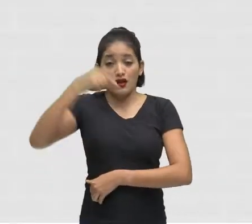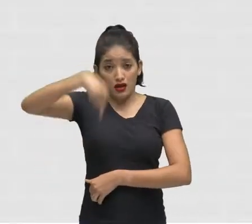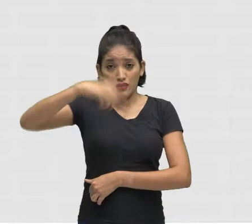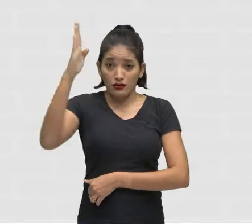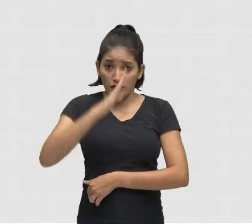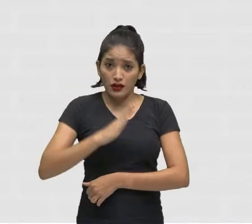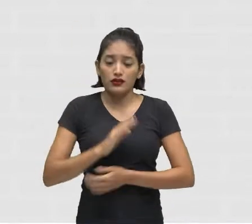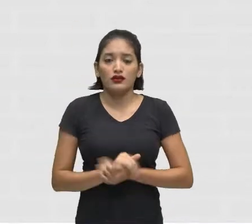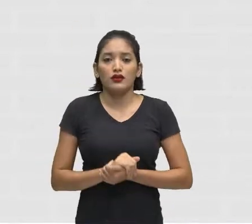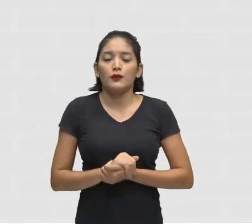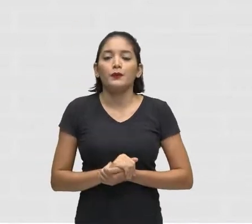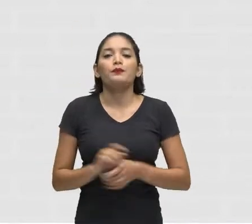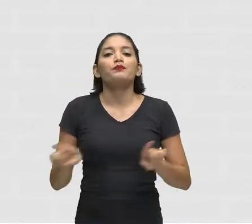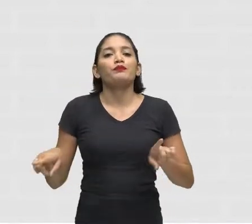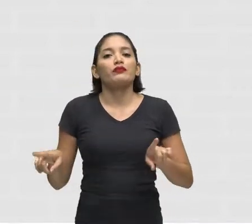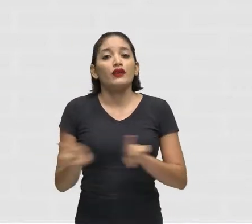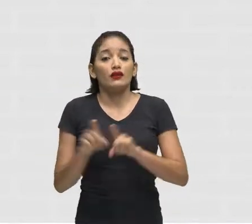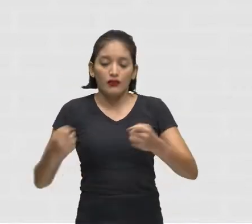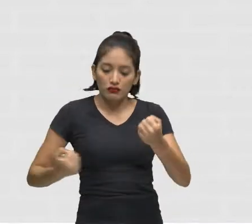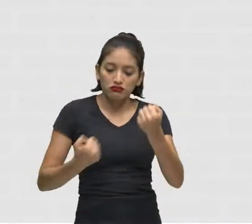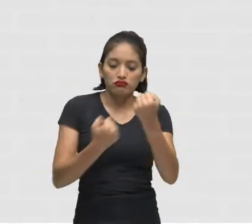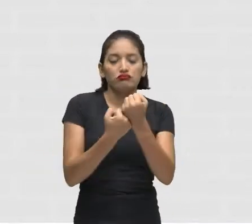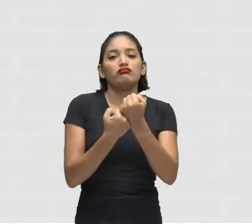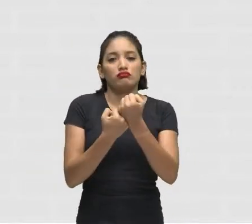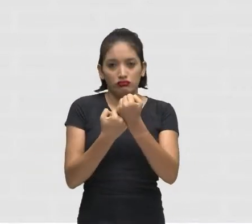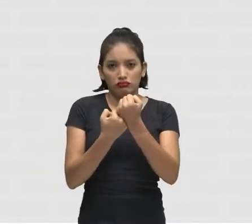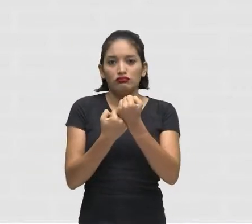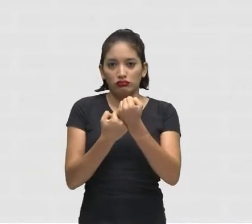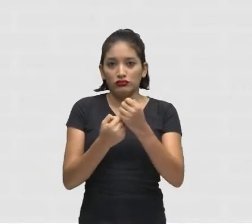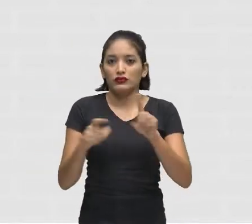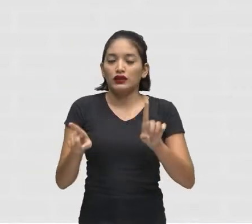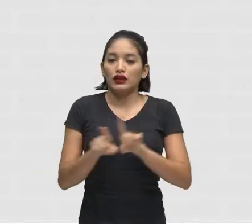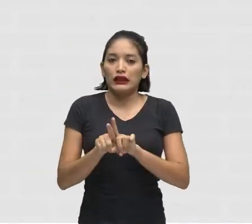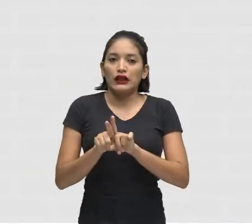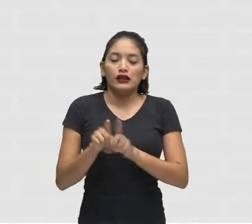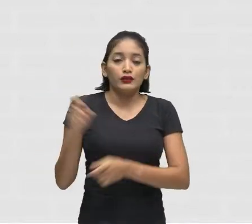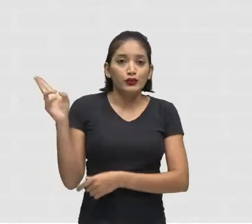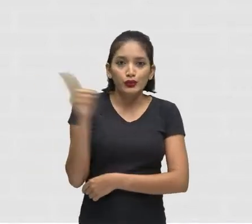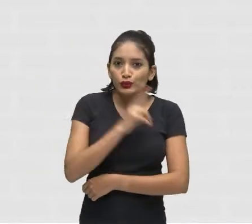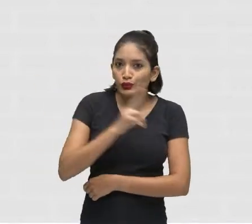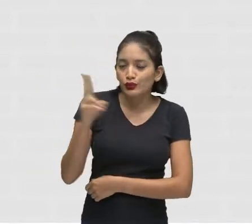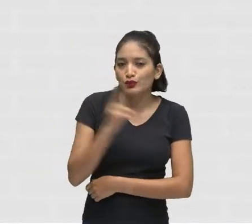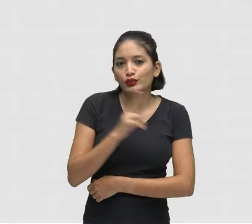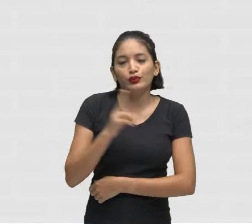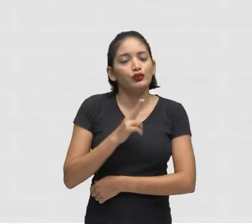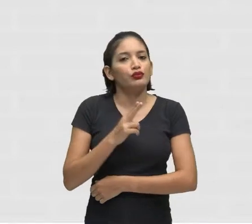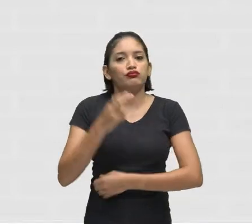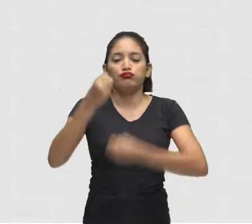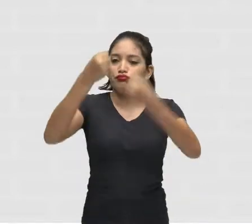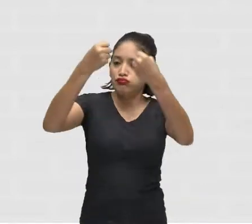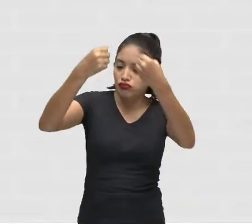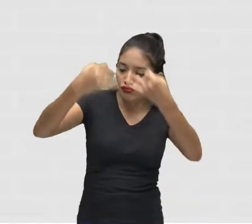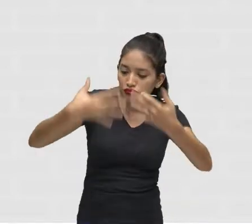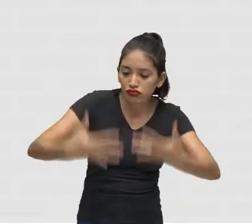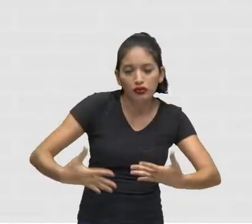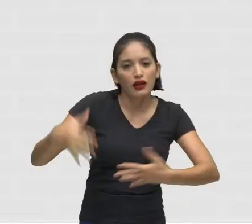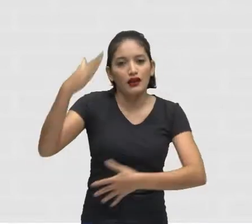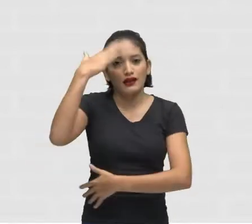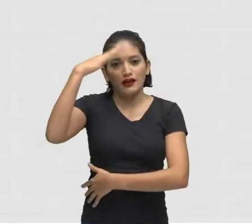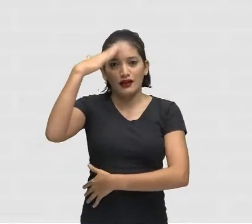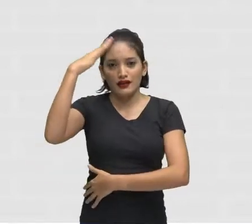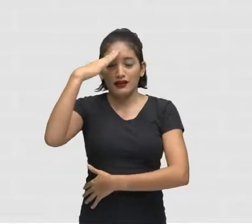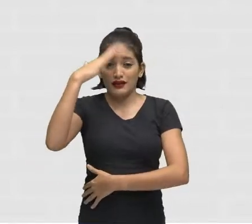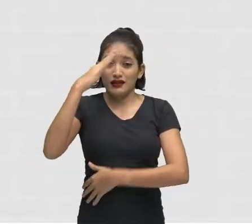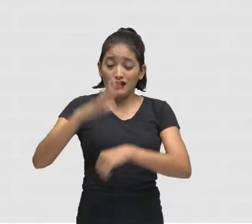gente vem fortalecendo essa campanha nessa urgência de falar, nessa urgência de entender que a